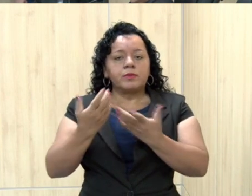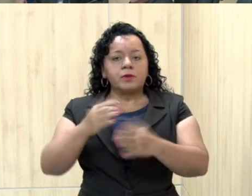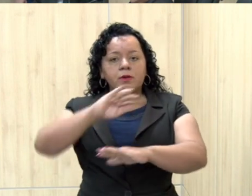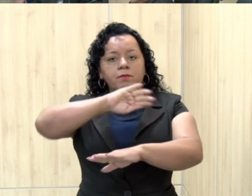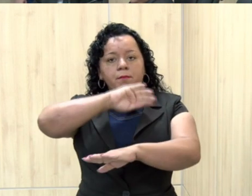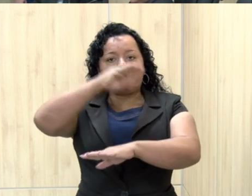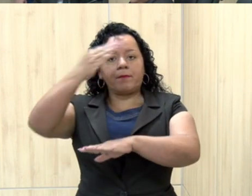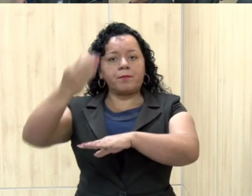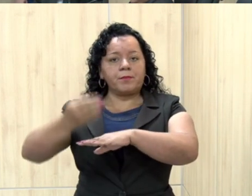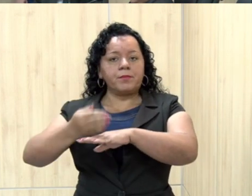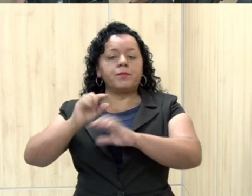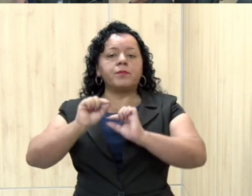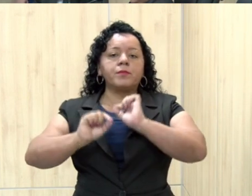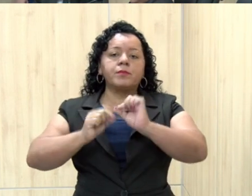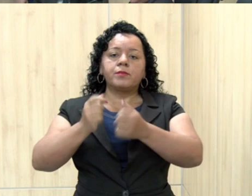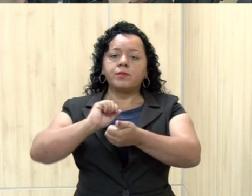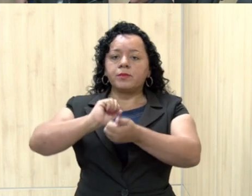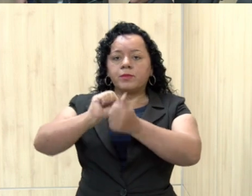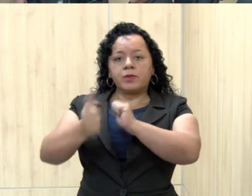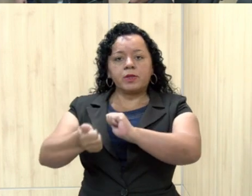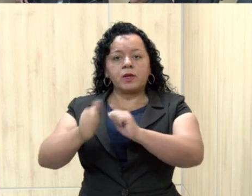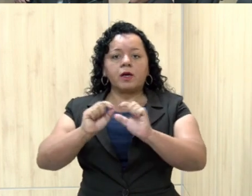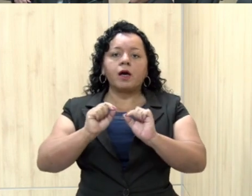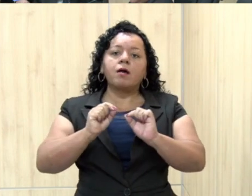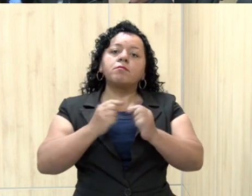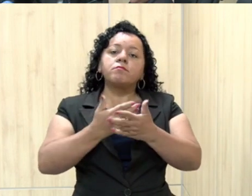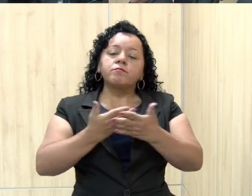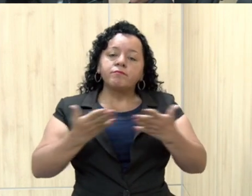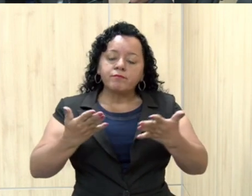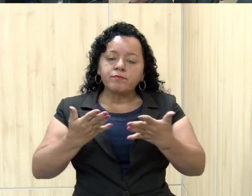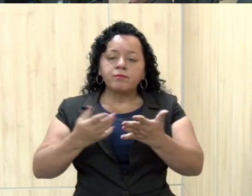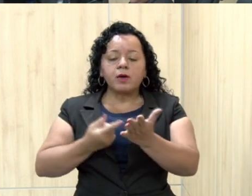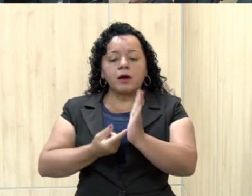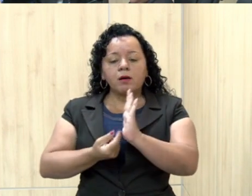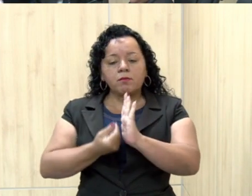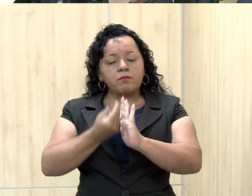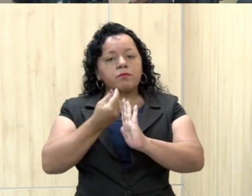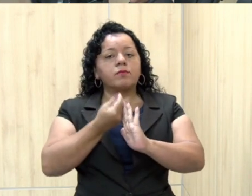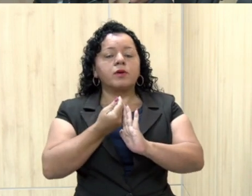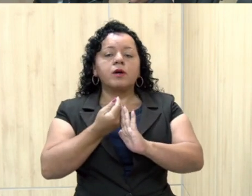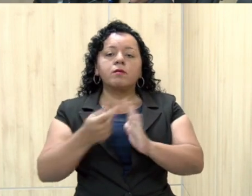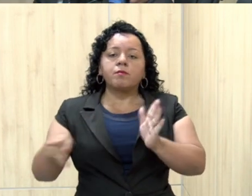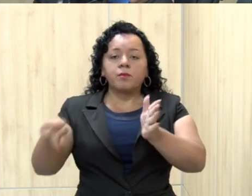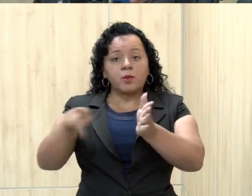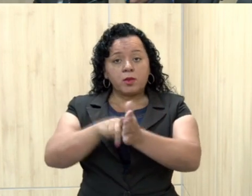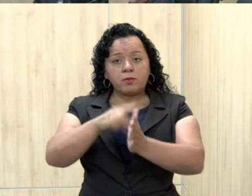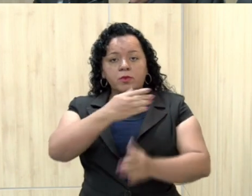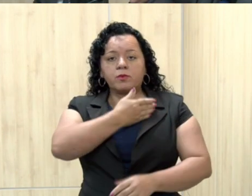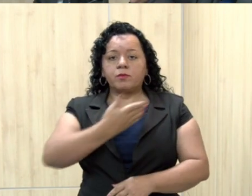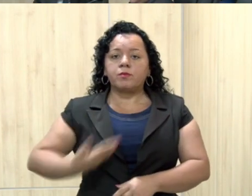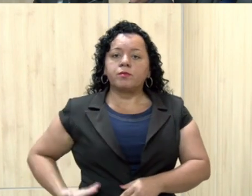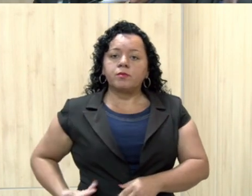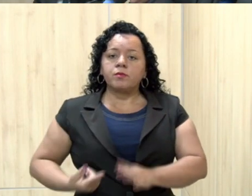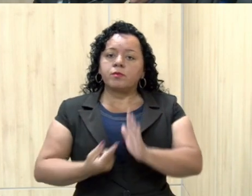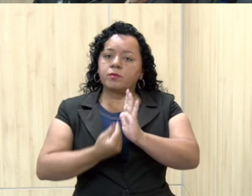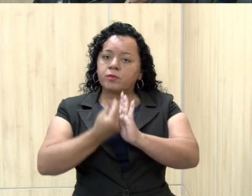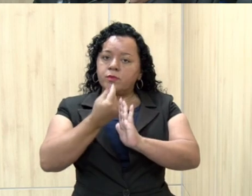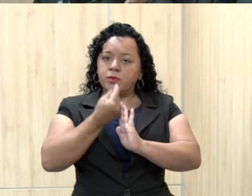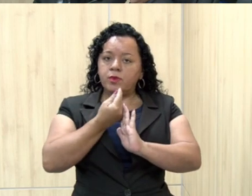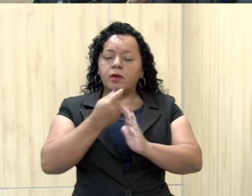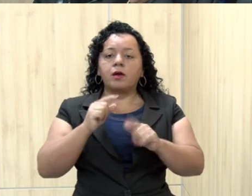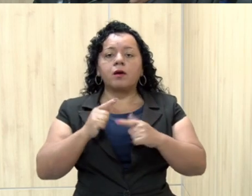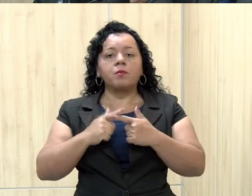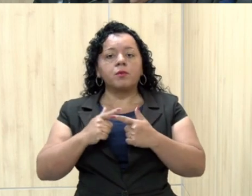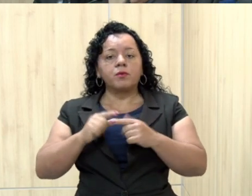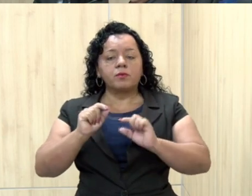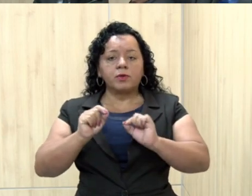esportivas são investimento do recurso público que por sua vez